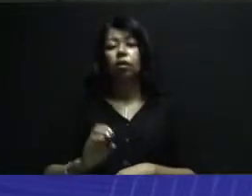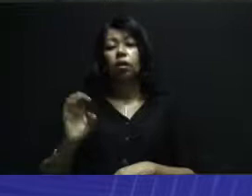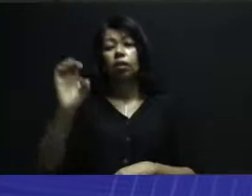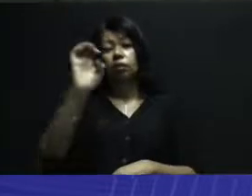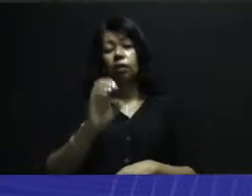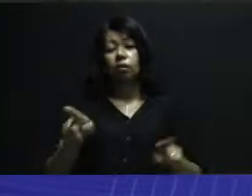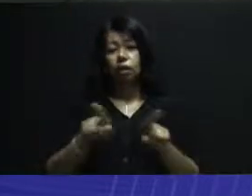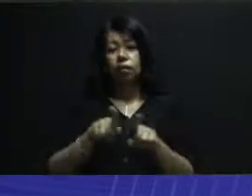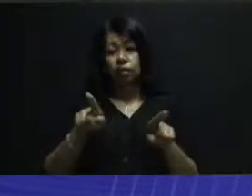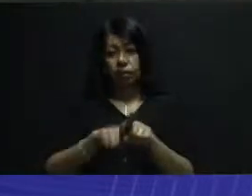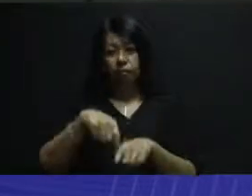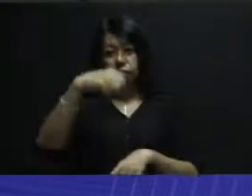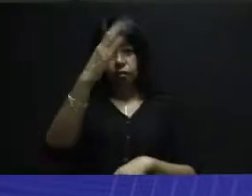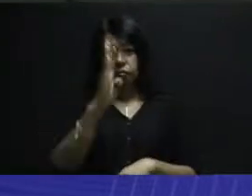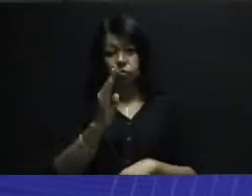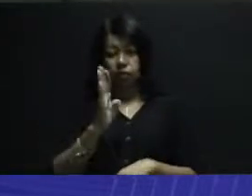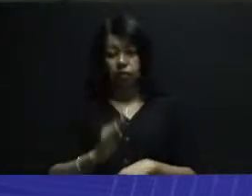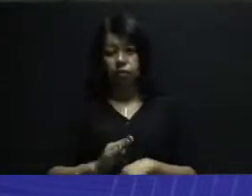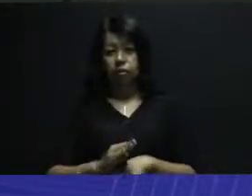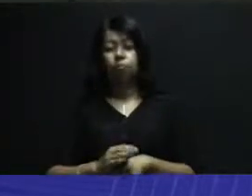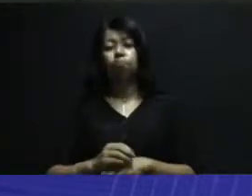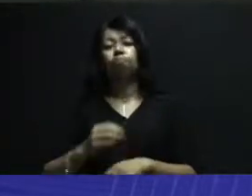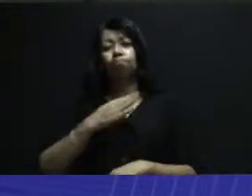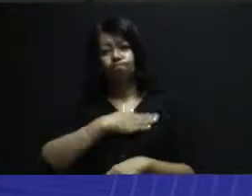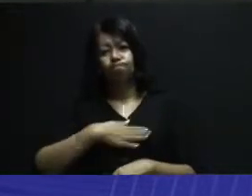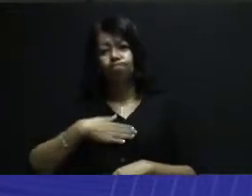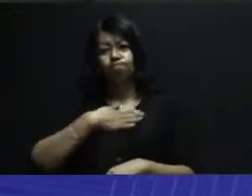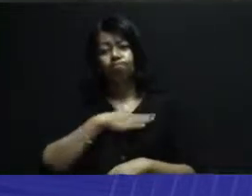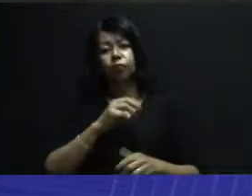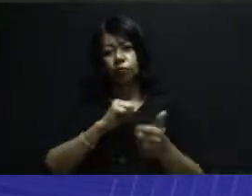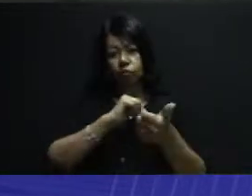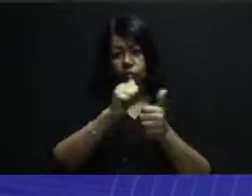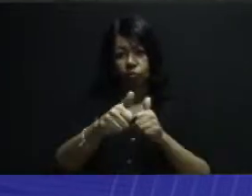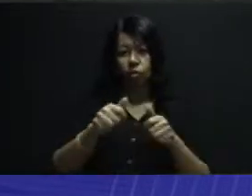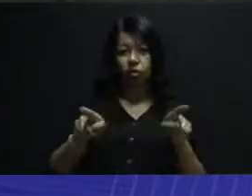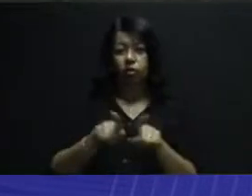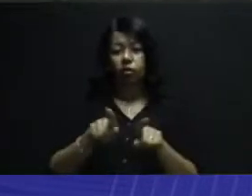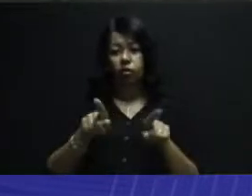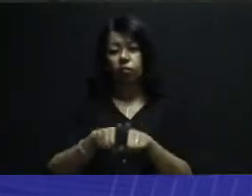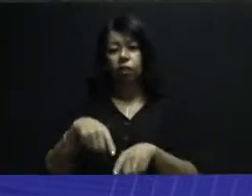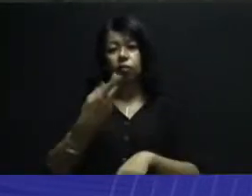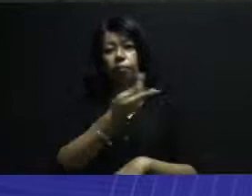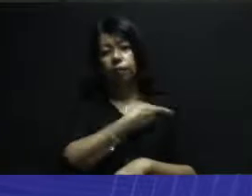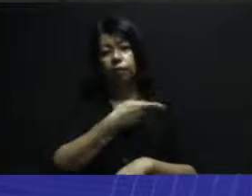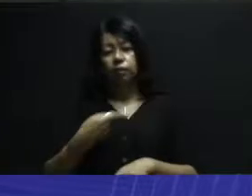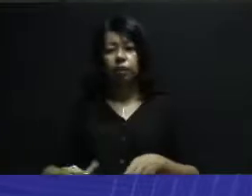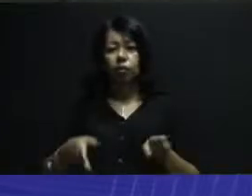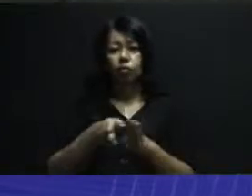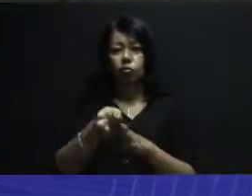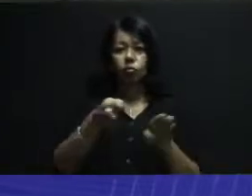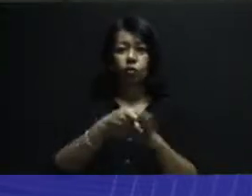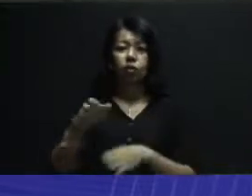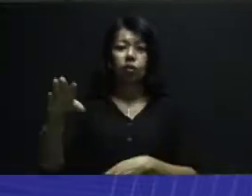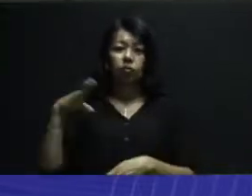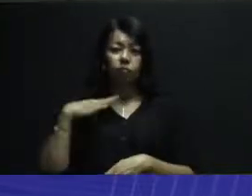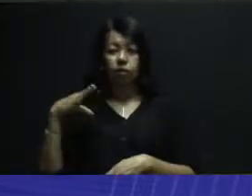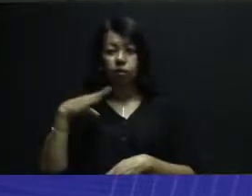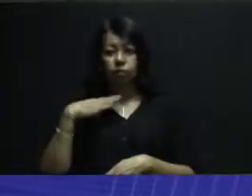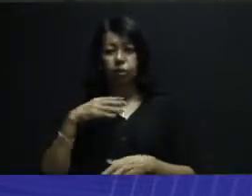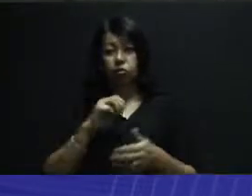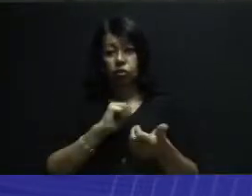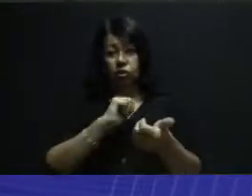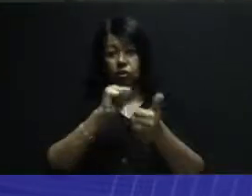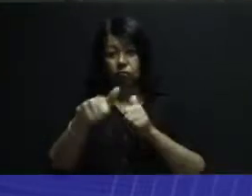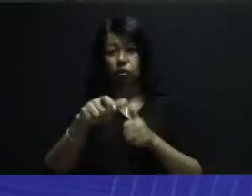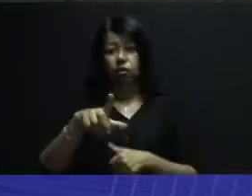e nacionais. Sua paixão pelo esporte o levou a ser presidente do Conselho Municipal de